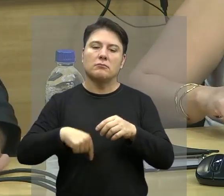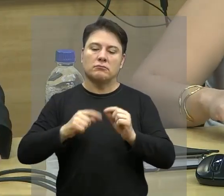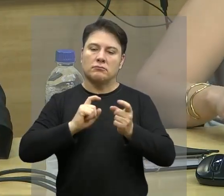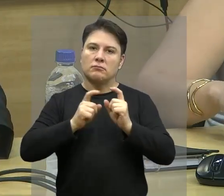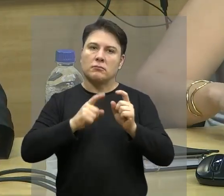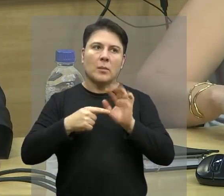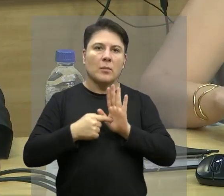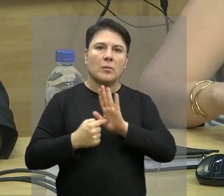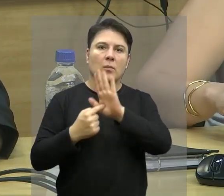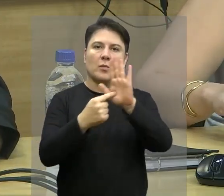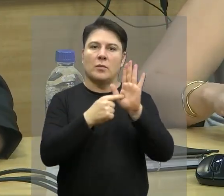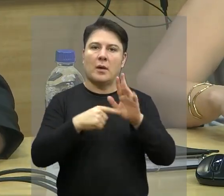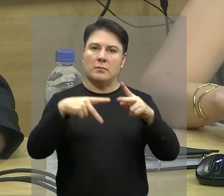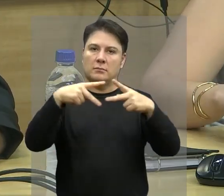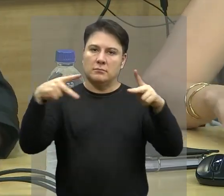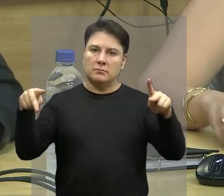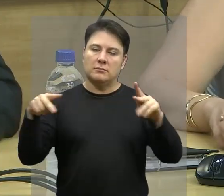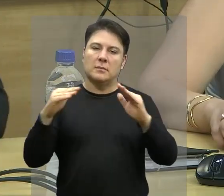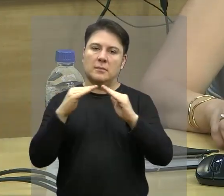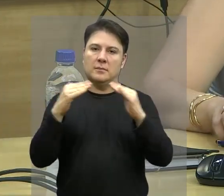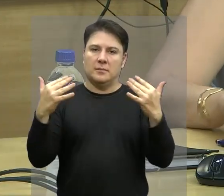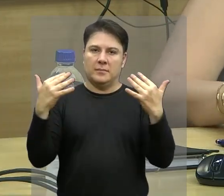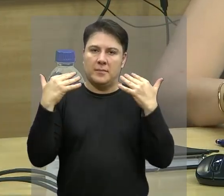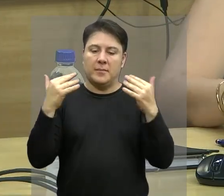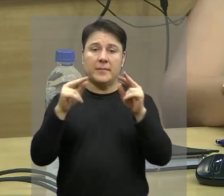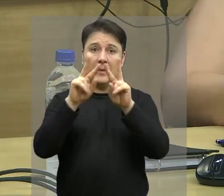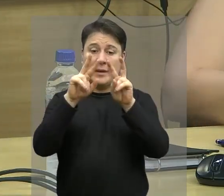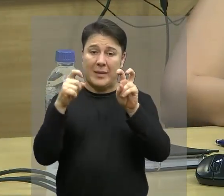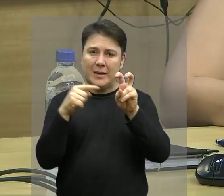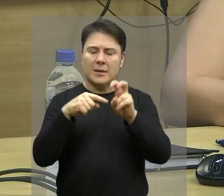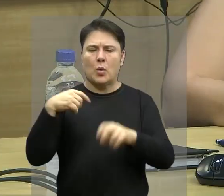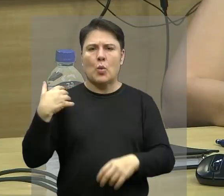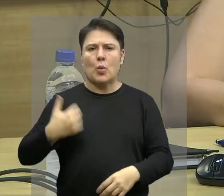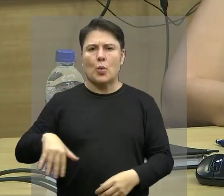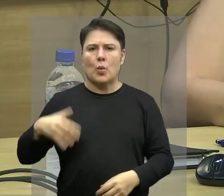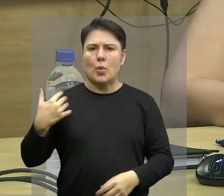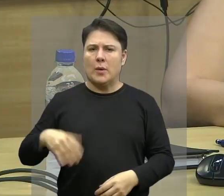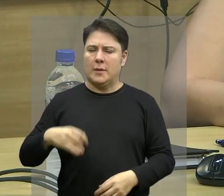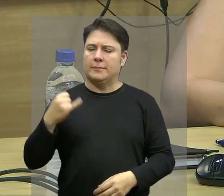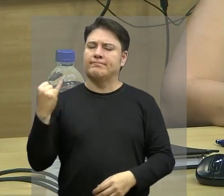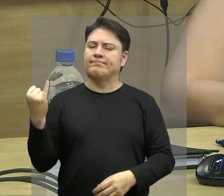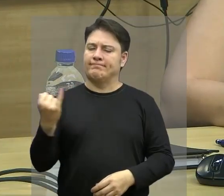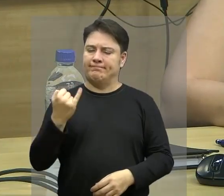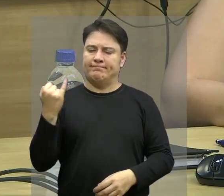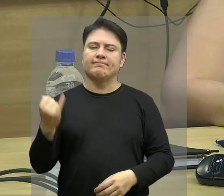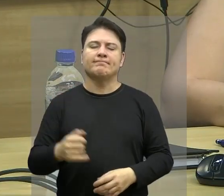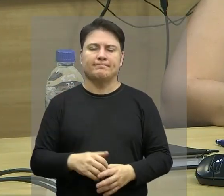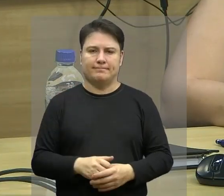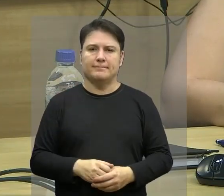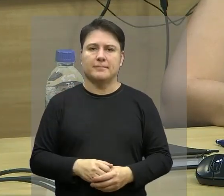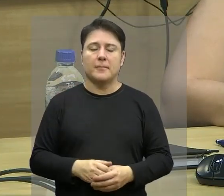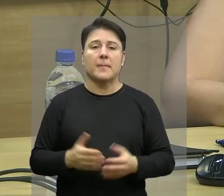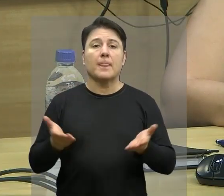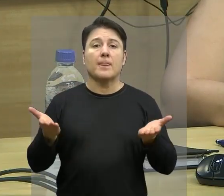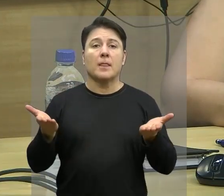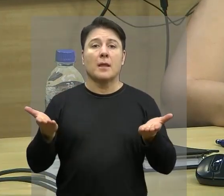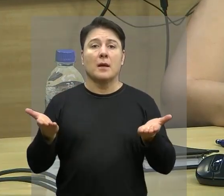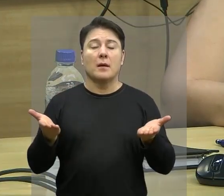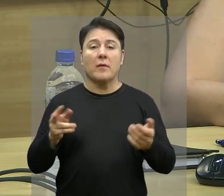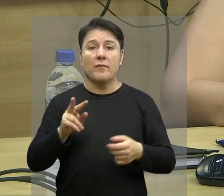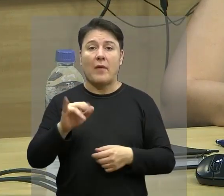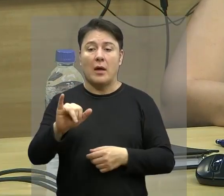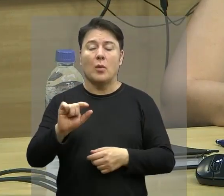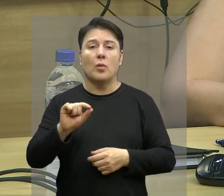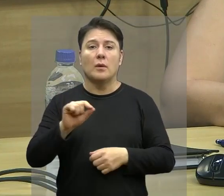transmitir essa audiência para vocês que estão em casa. Acho que é um tema de extrema importância. A gente vai chamar daqui a